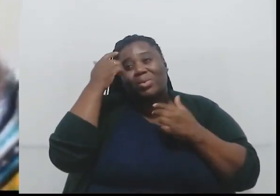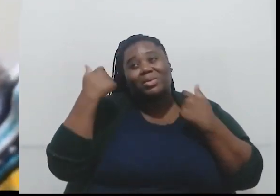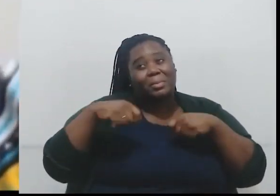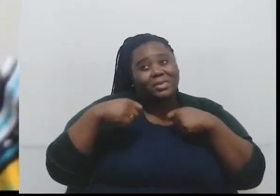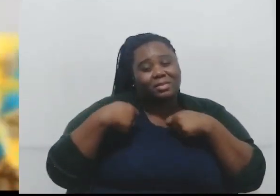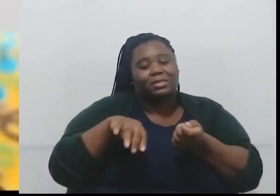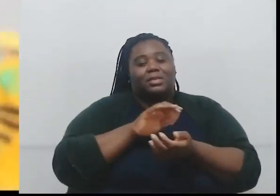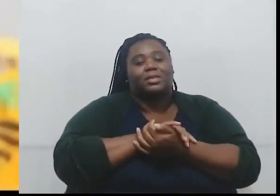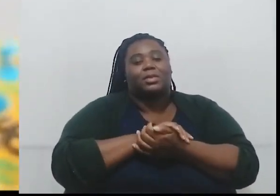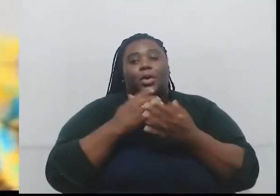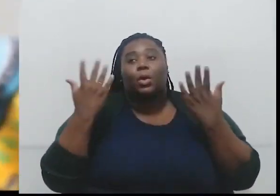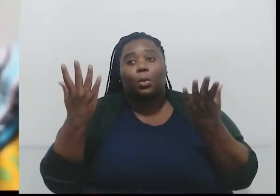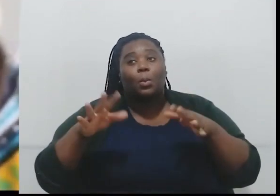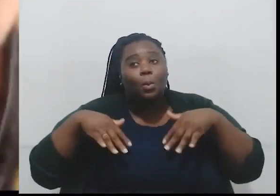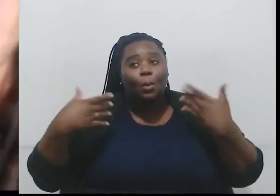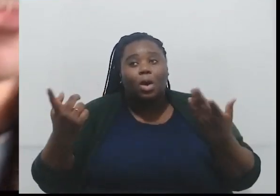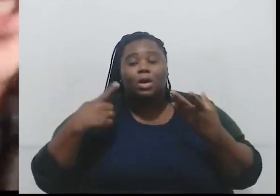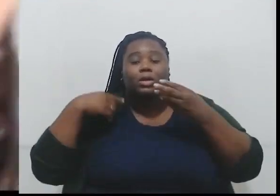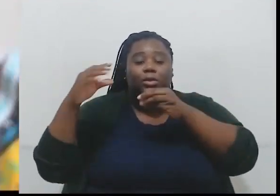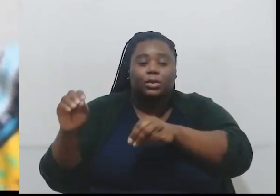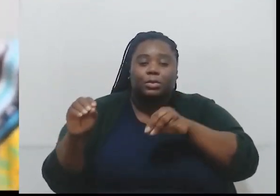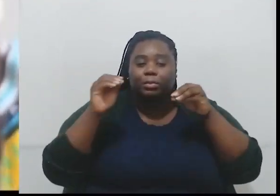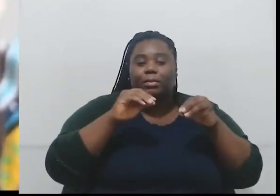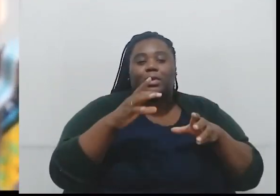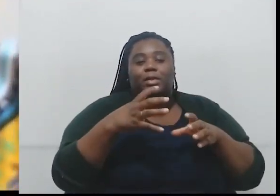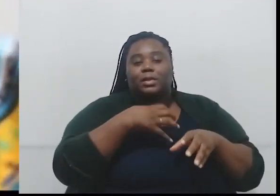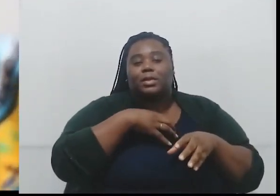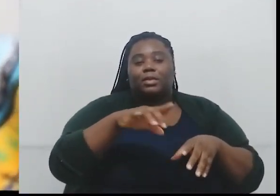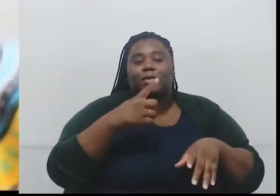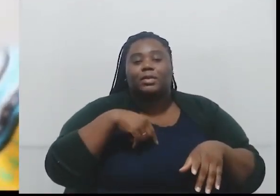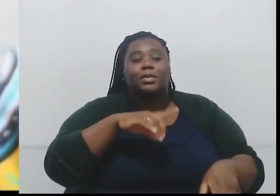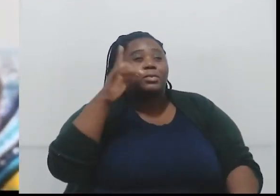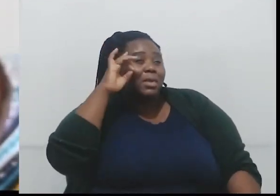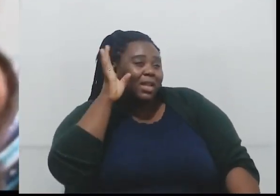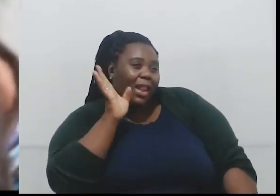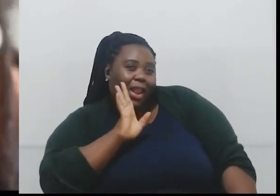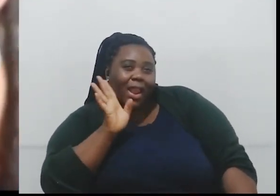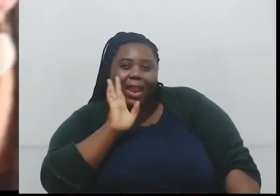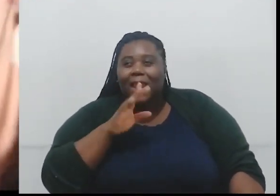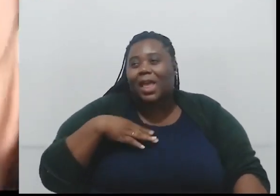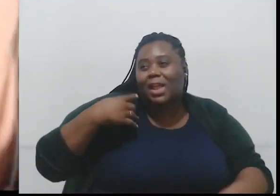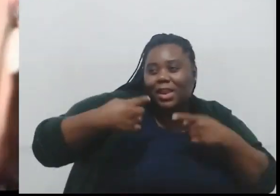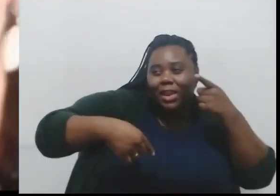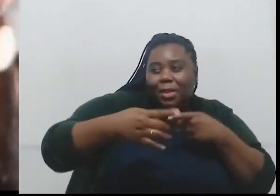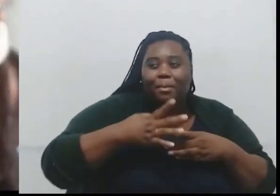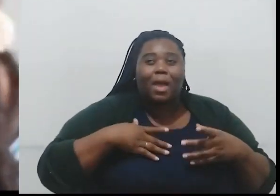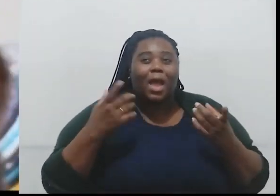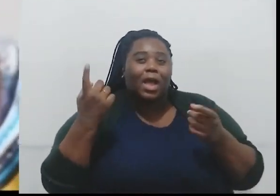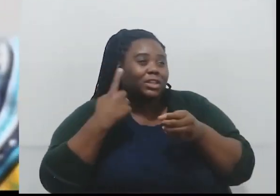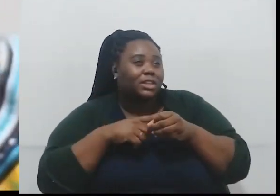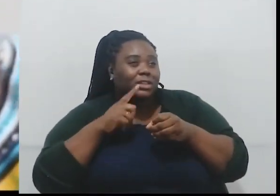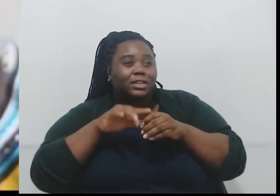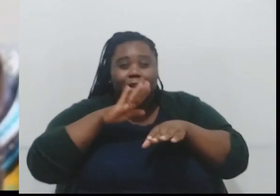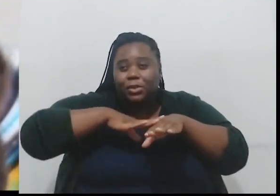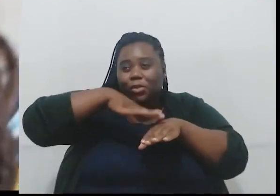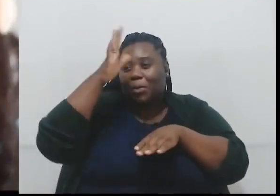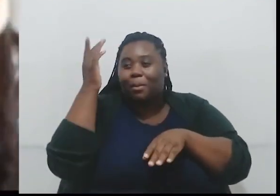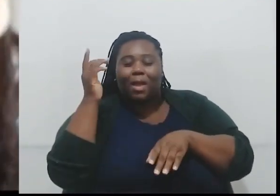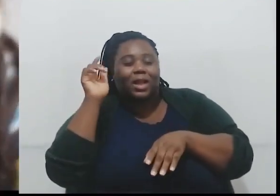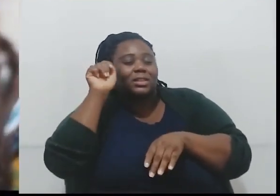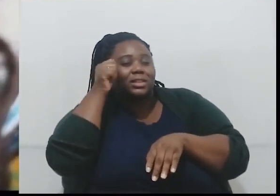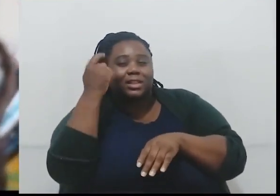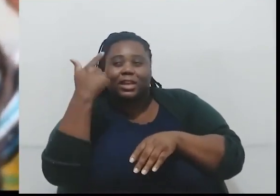Salvador e, legal, o debate é legal, a cidade mais negra fora da África, mas é muito complexo. Cidade